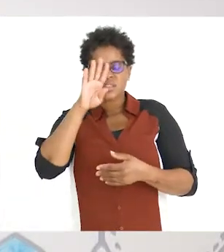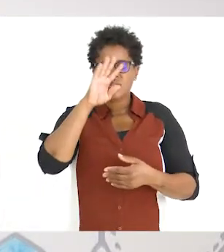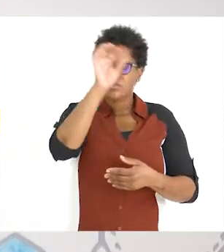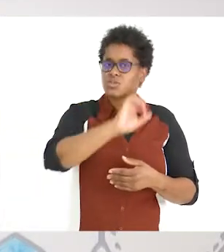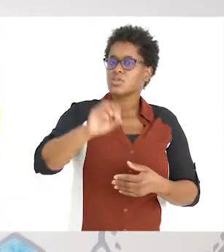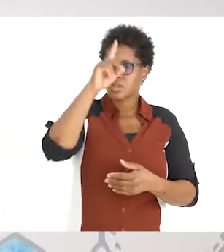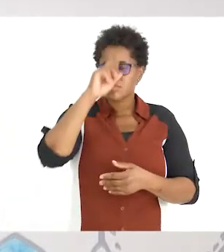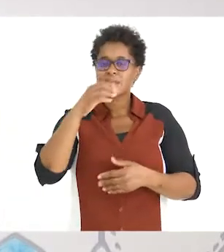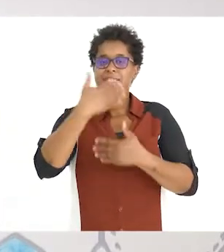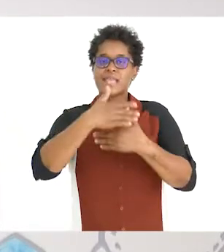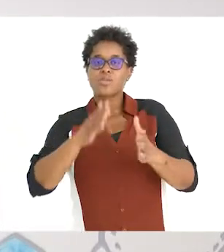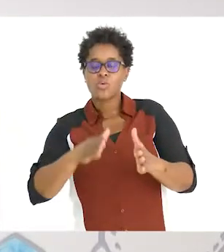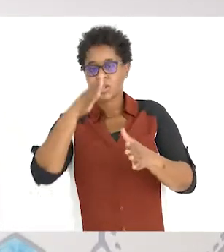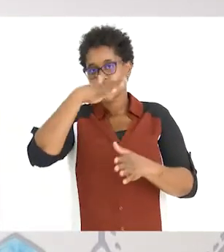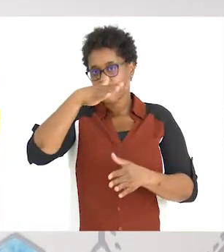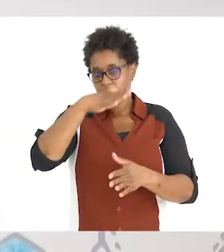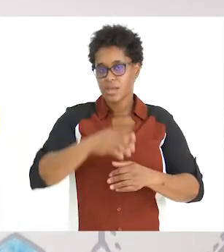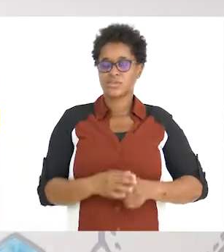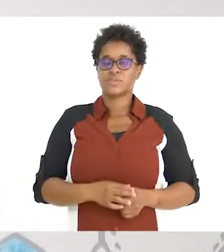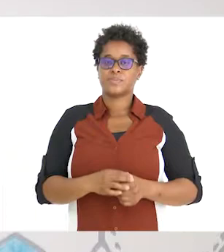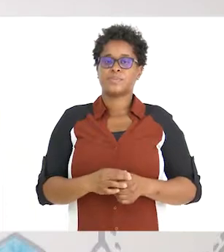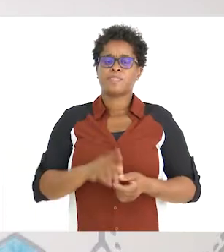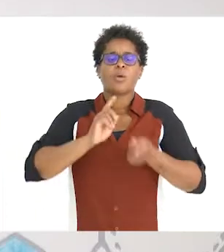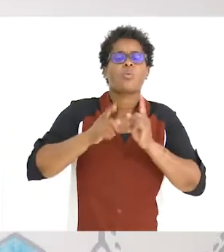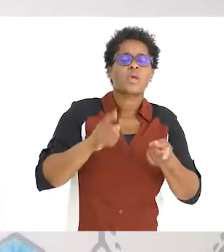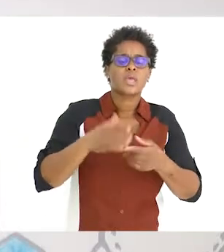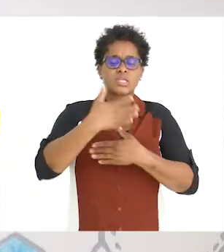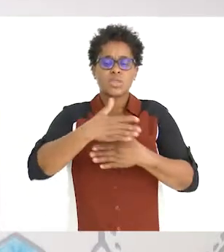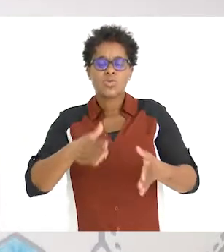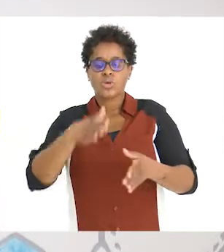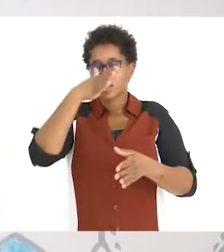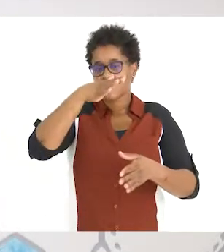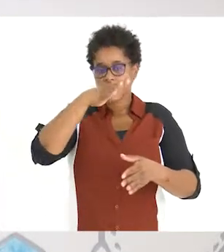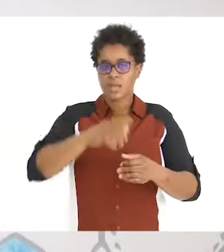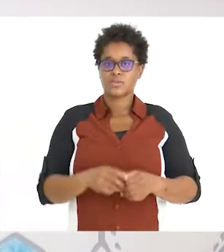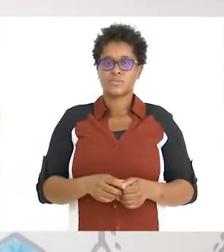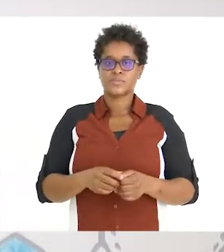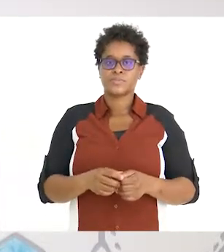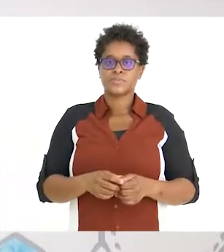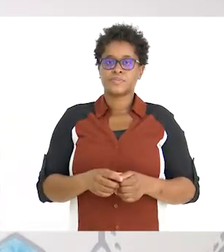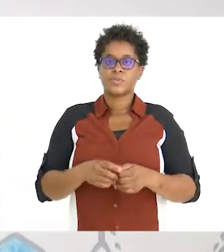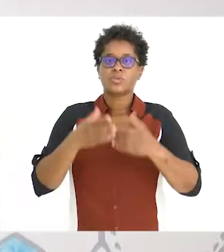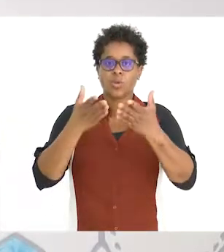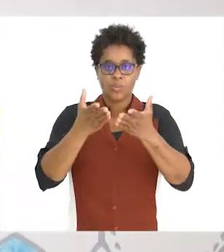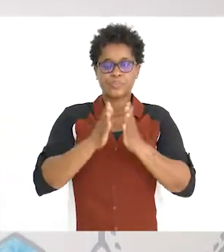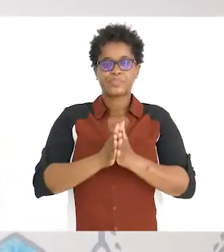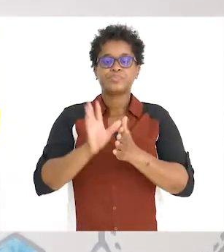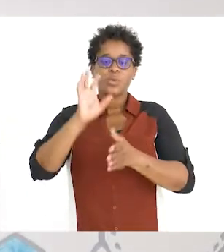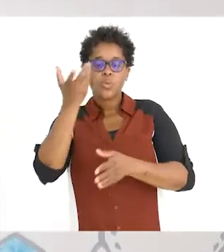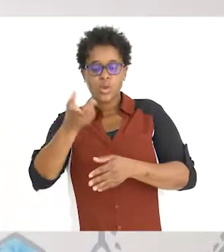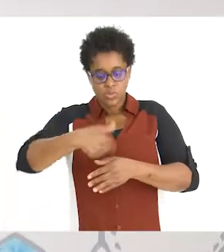de atividade. O que são setores de atividades? Portanto, é quando